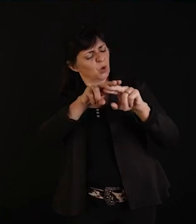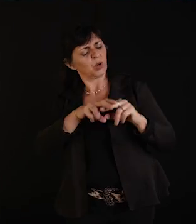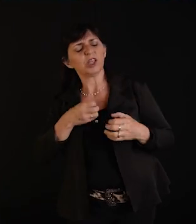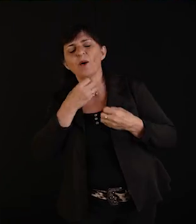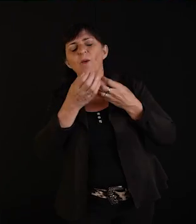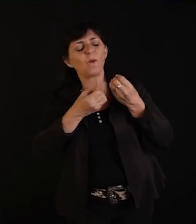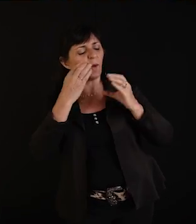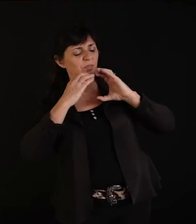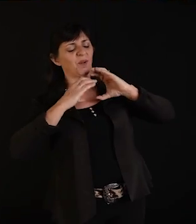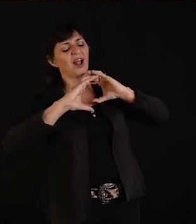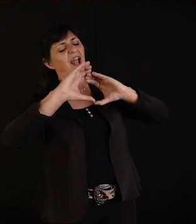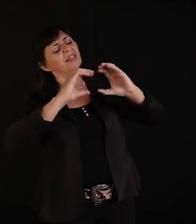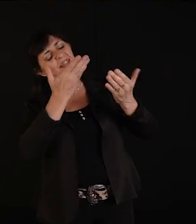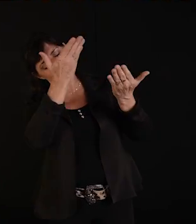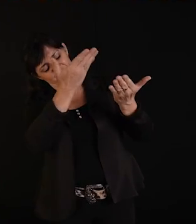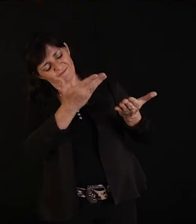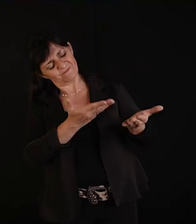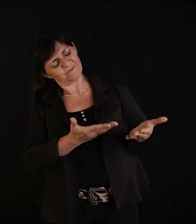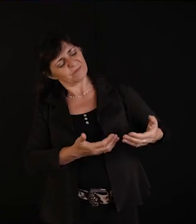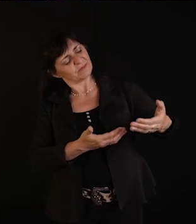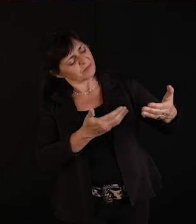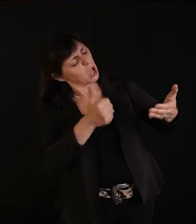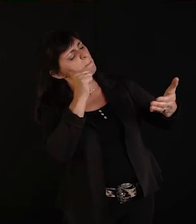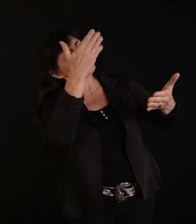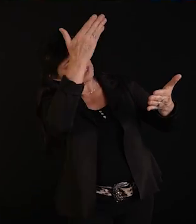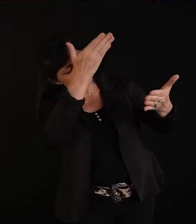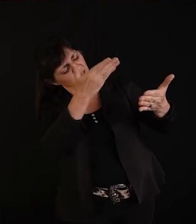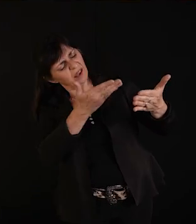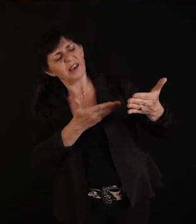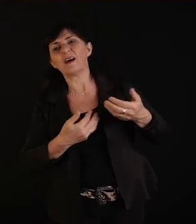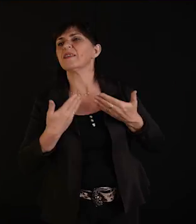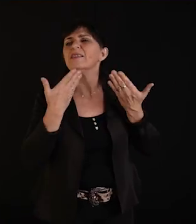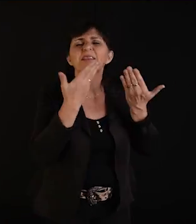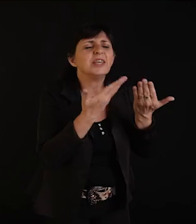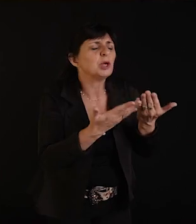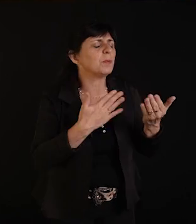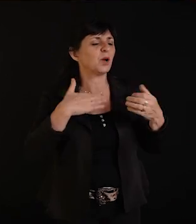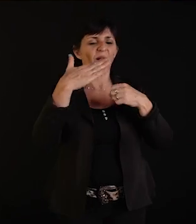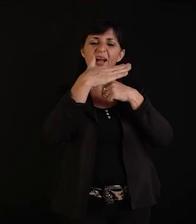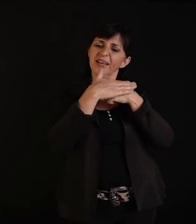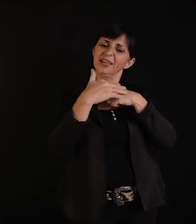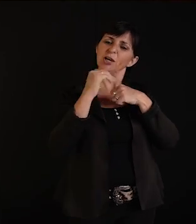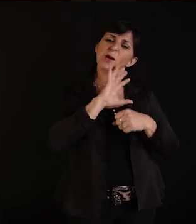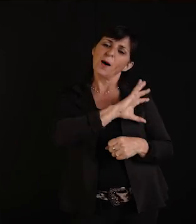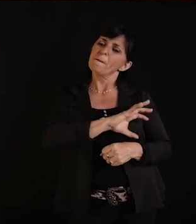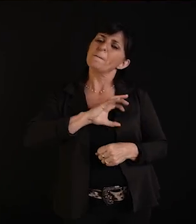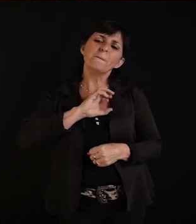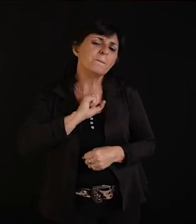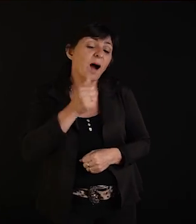declaro cantando esta milonga. Guria, eu te ofereço meu carinho, meu